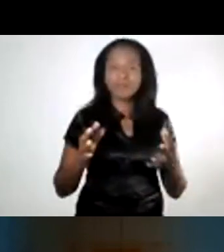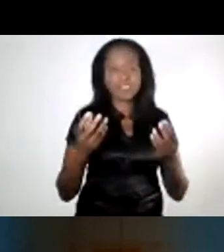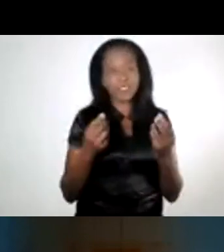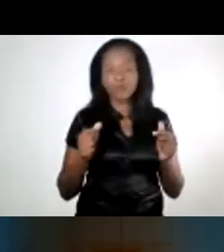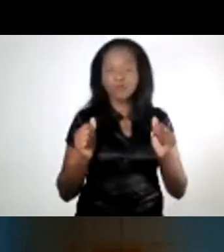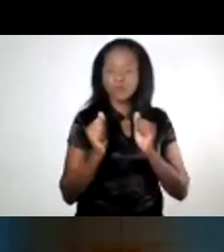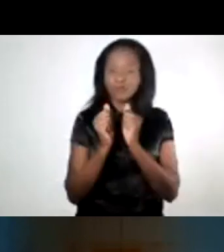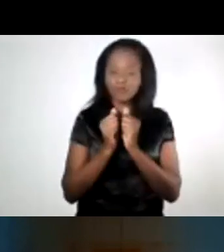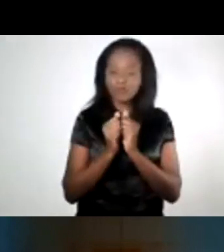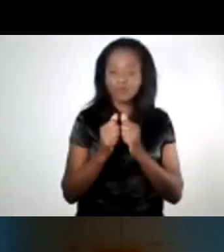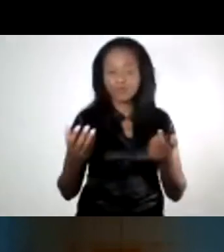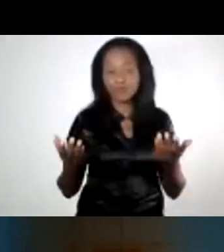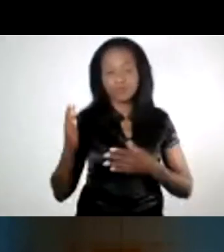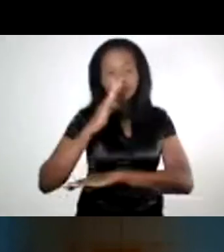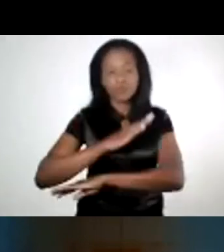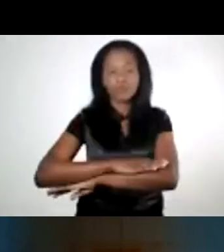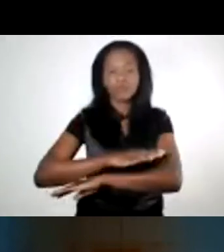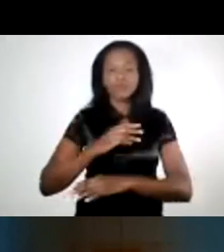vocês essa tarde.